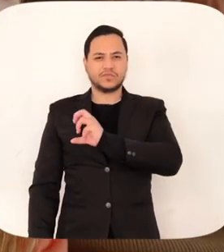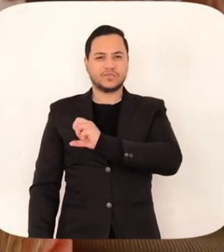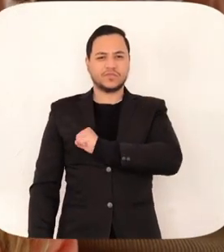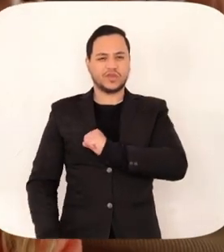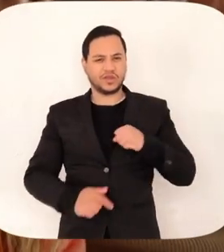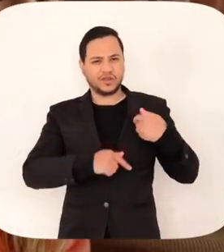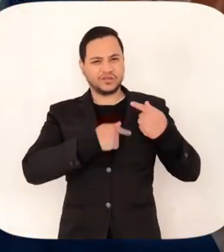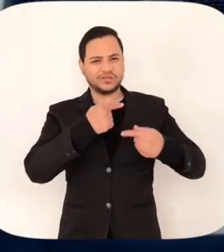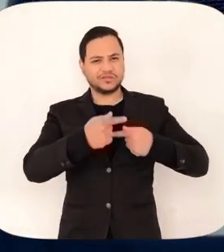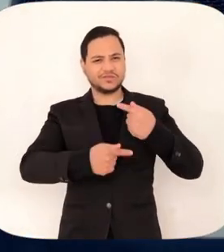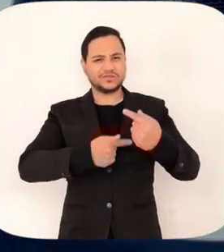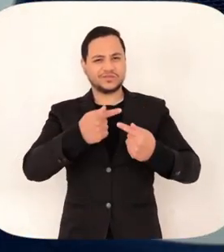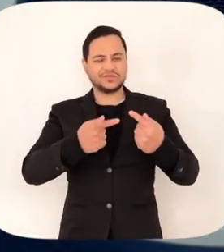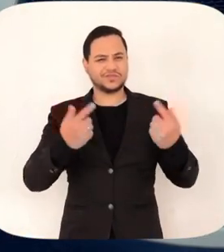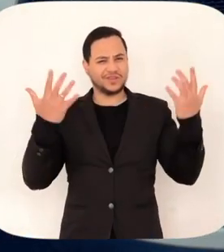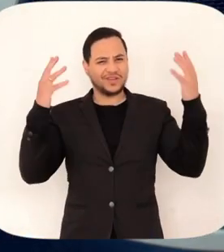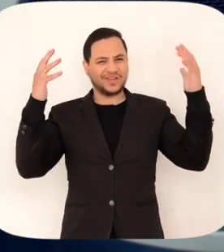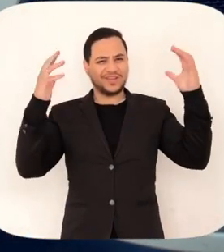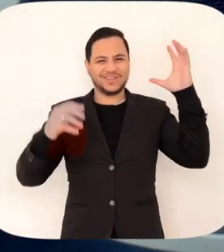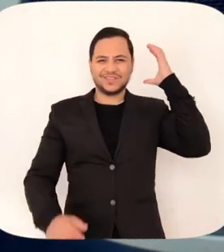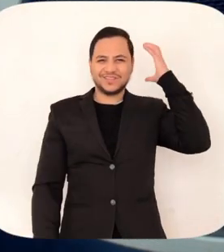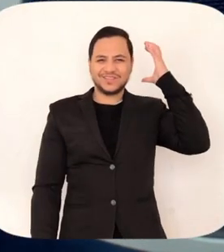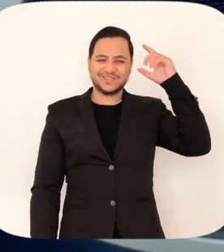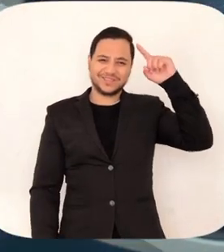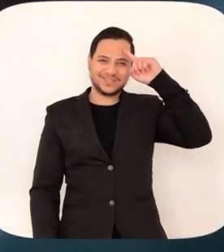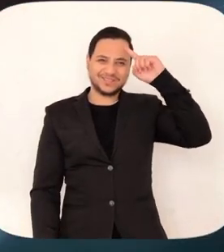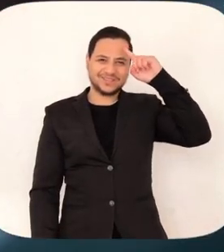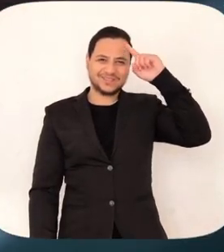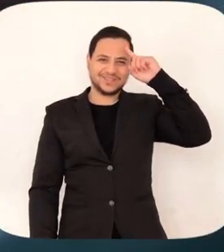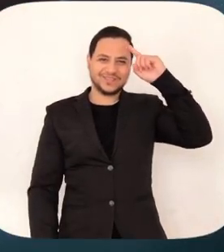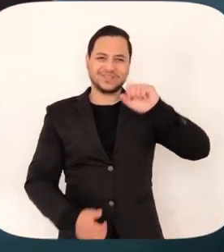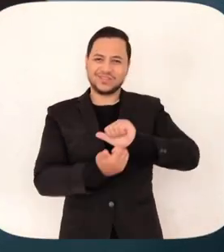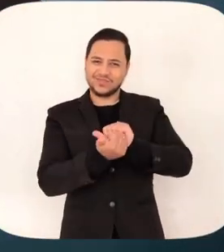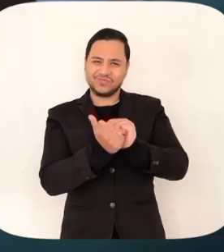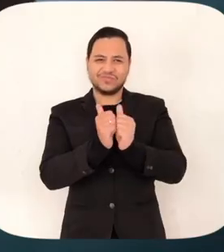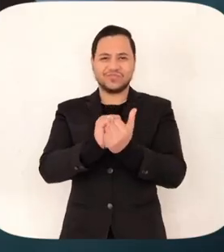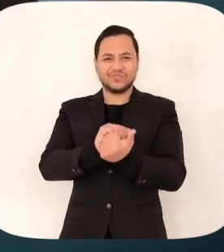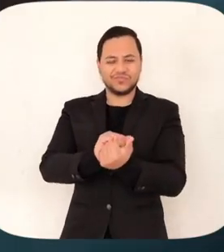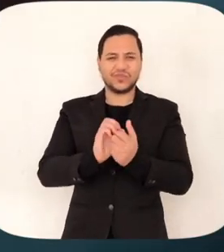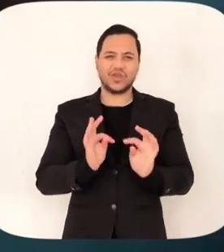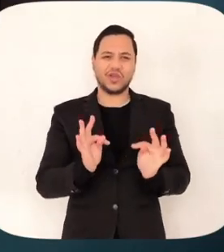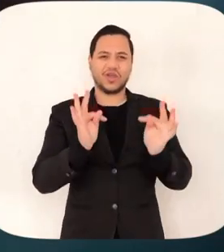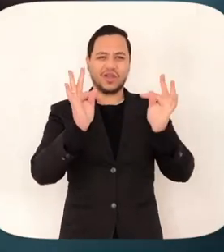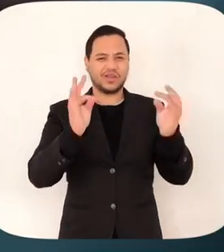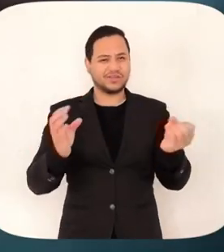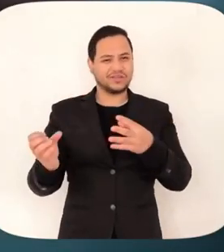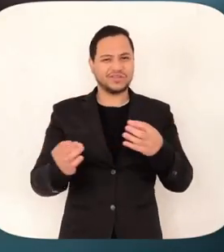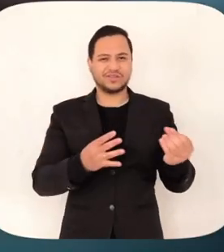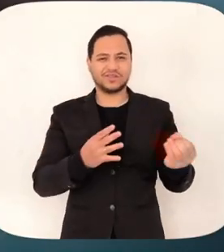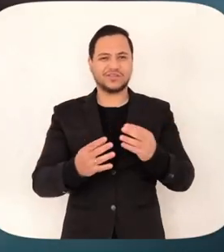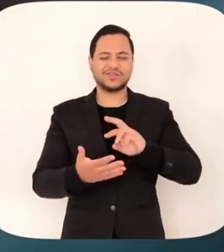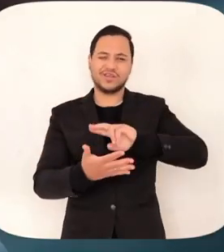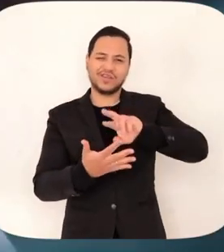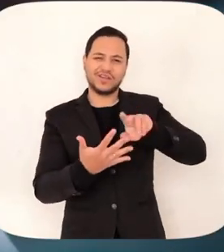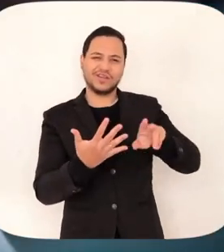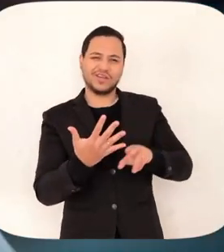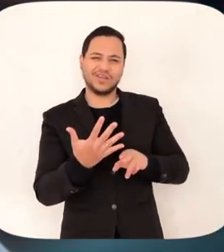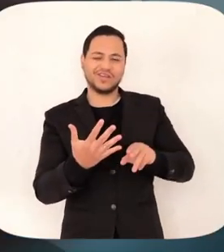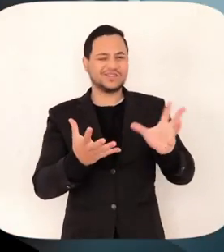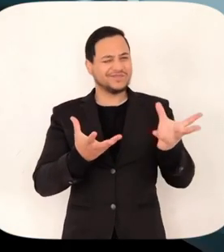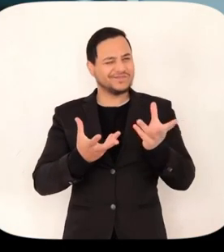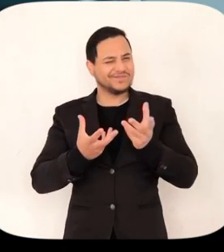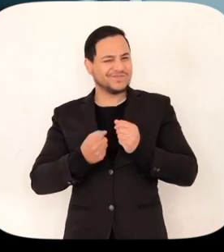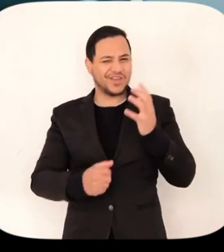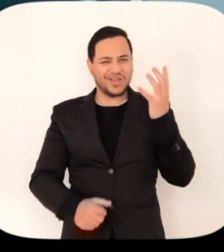Paixão de gerações. Viva o rádio de cada dia. Adaptado às novas tecnologias, com toda a sua